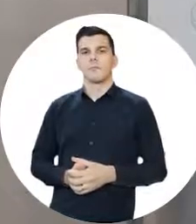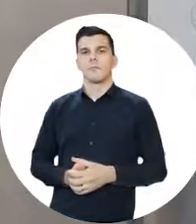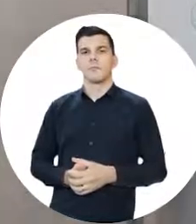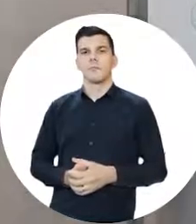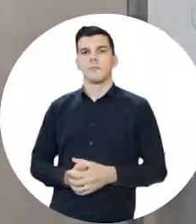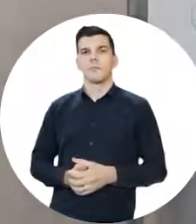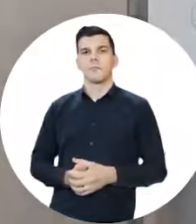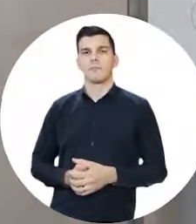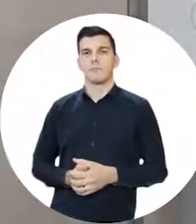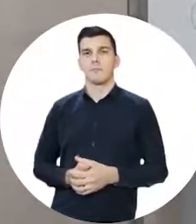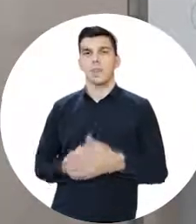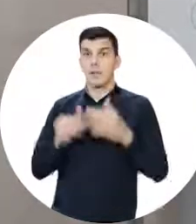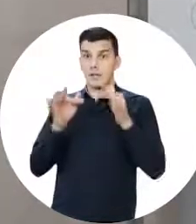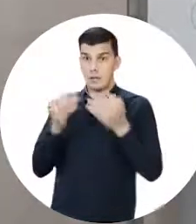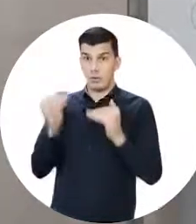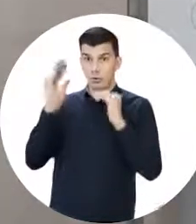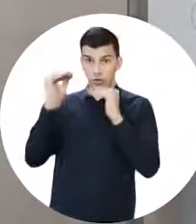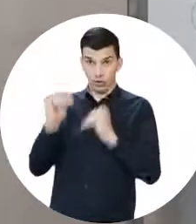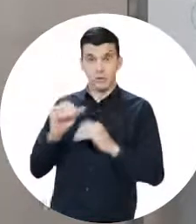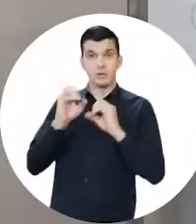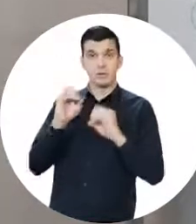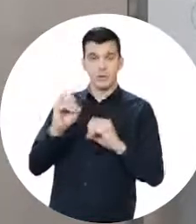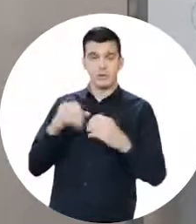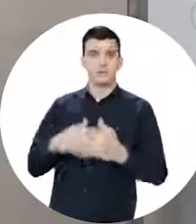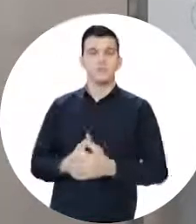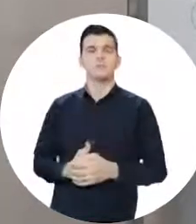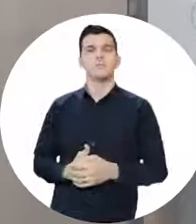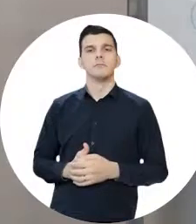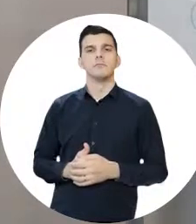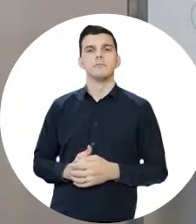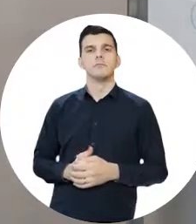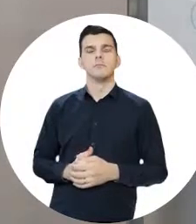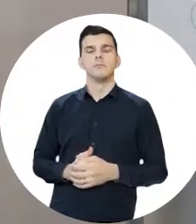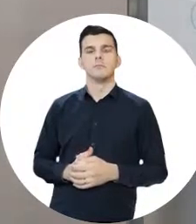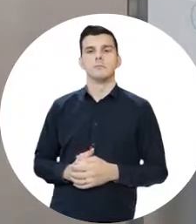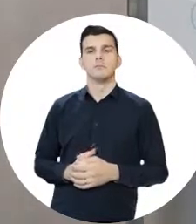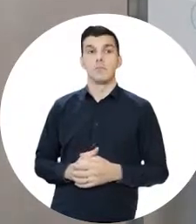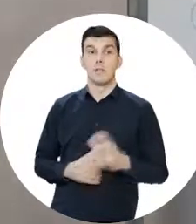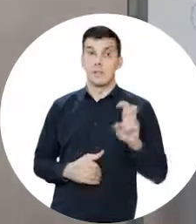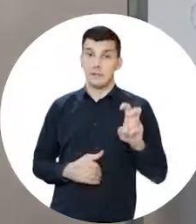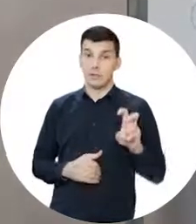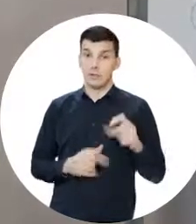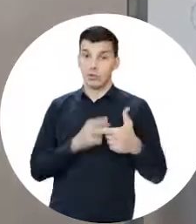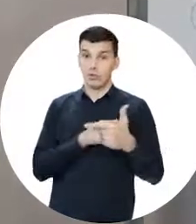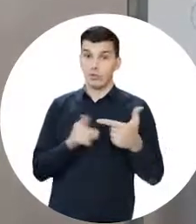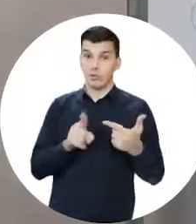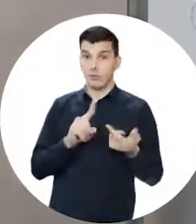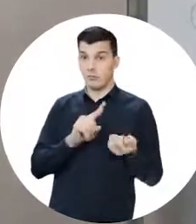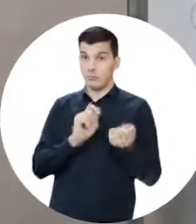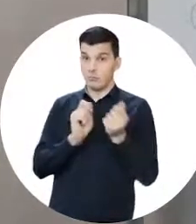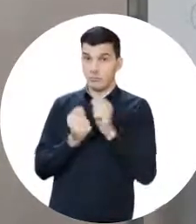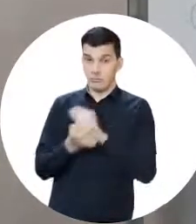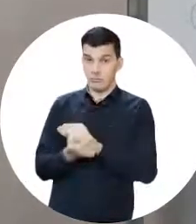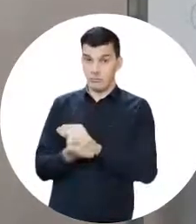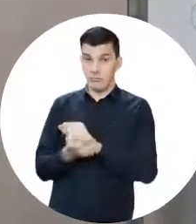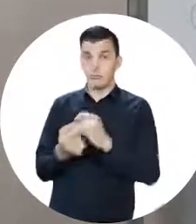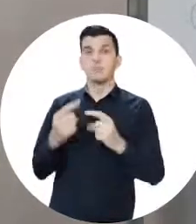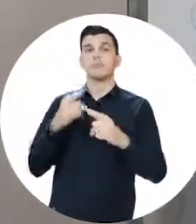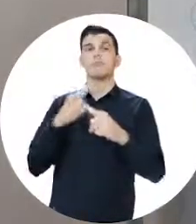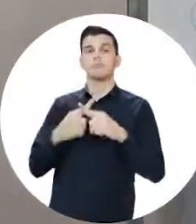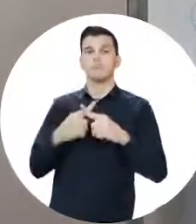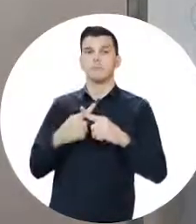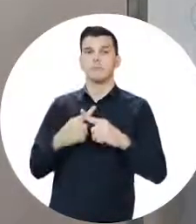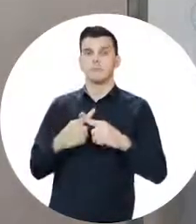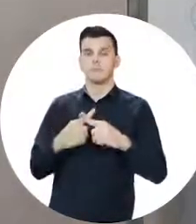500. Simplifica os zeros. Corto esses dois zeros. O 5 está dividindo, perdão. Passa para o outro